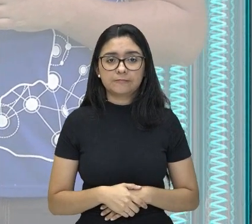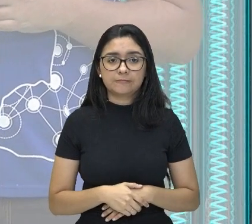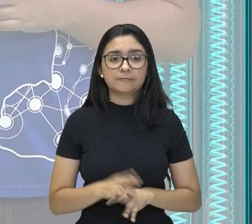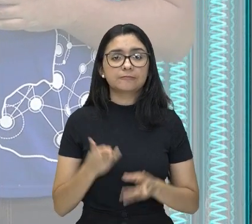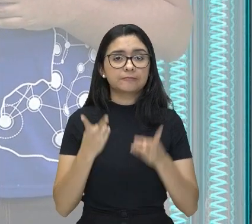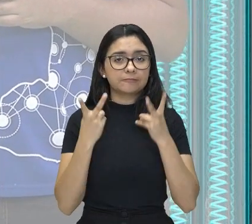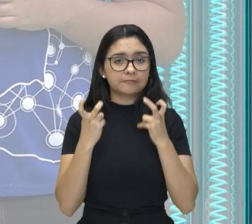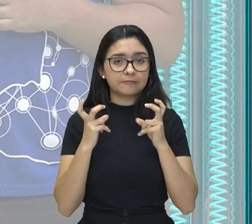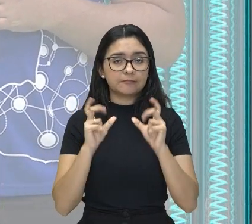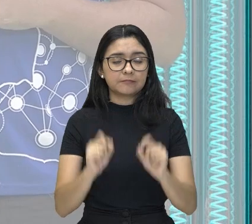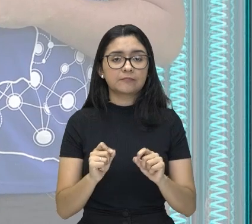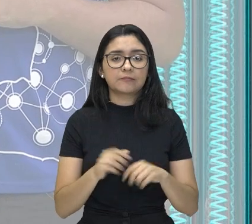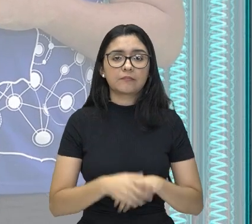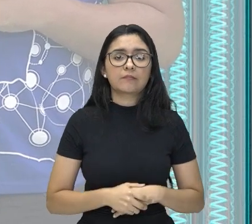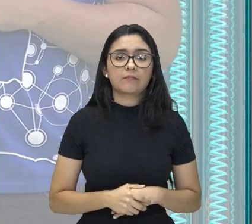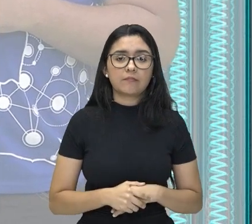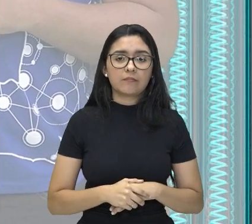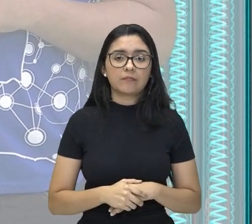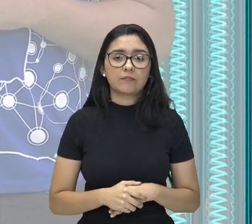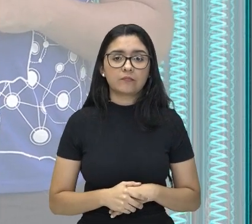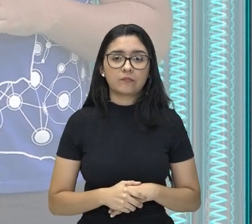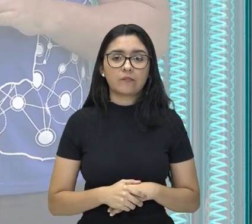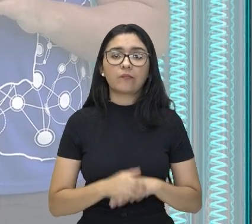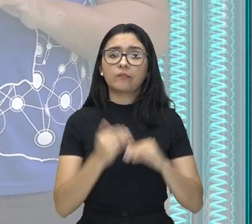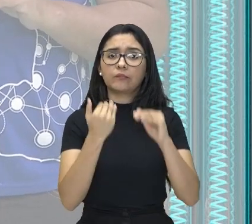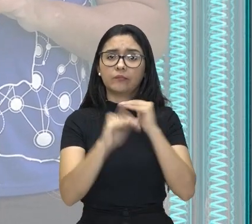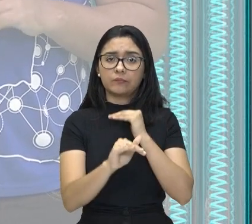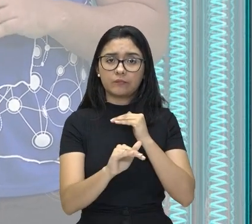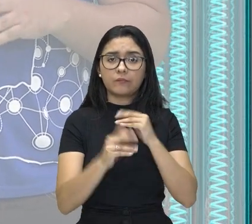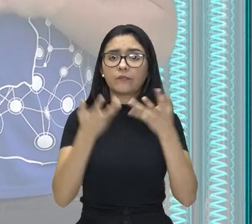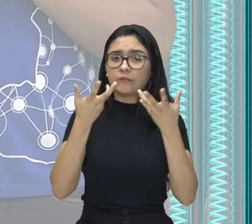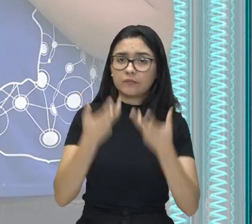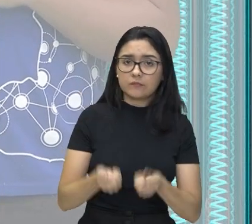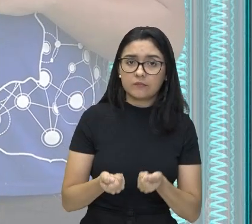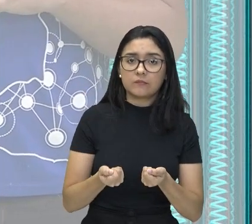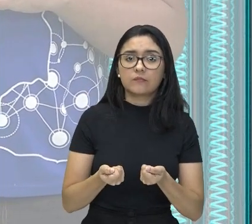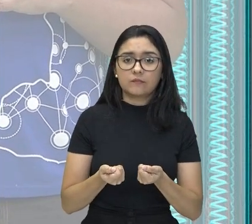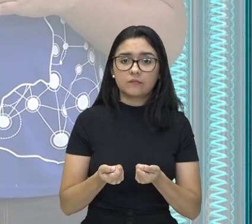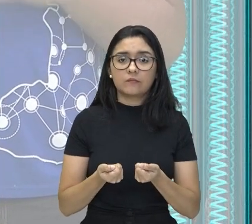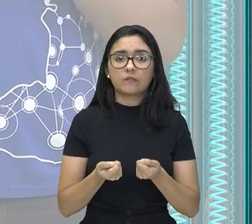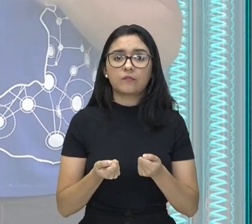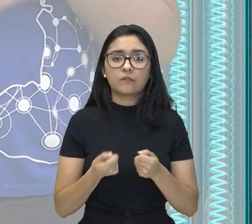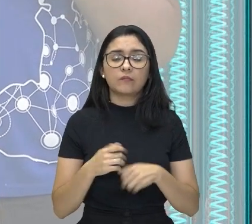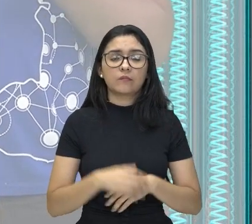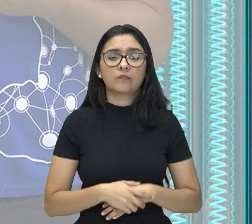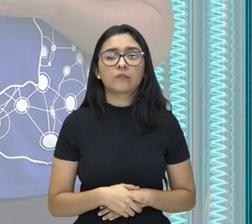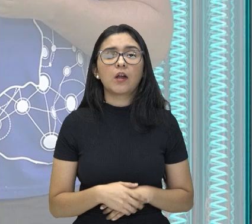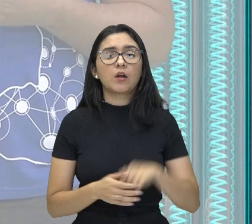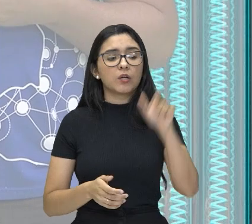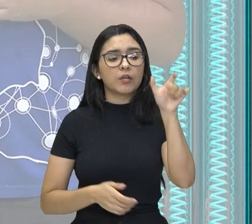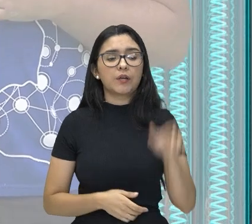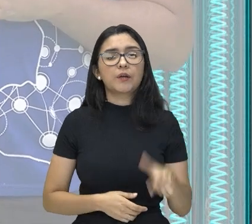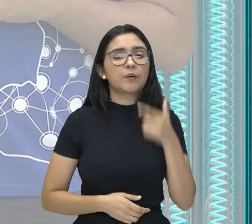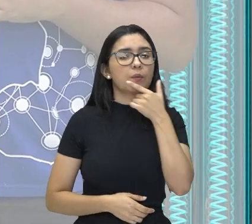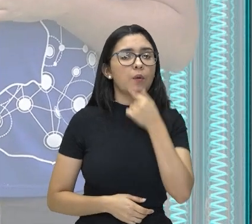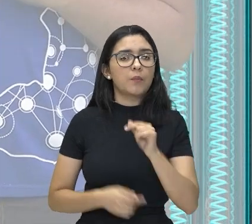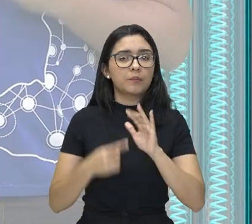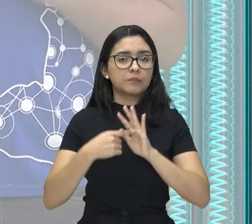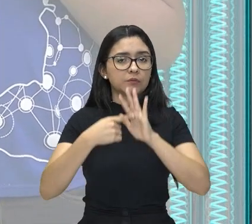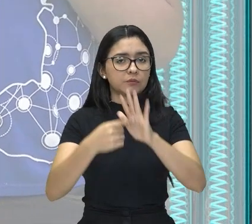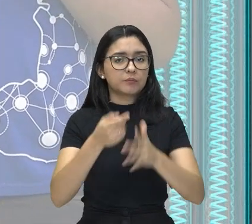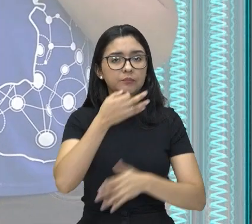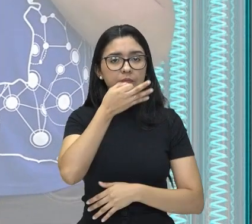Percebo, negociação, refutação ou aceitação ao discurso do Rodrigo, ao que ele apresentou. Então,